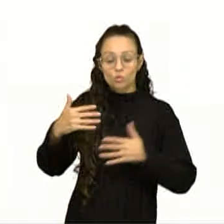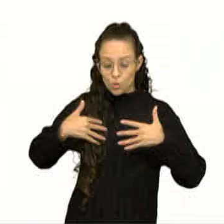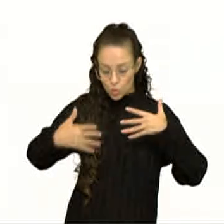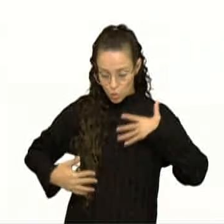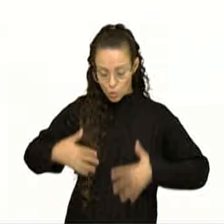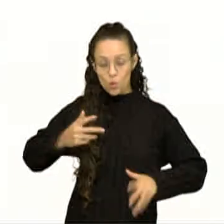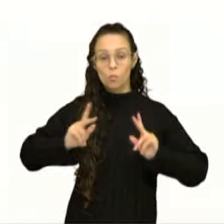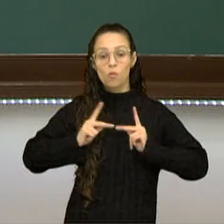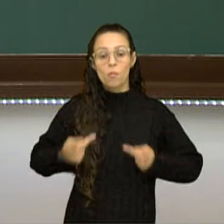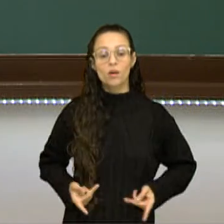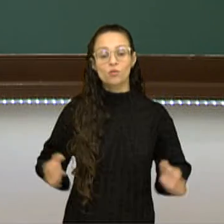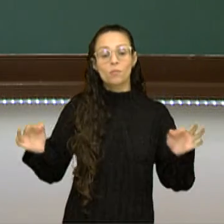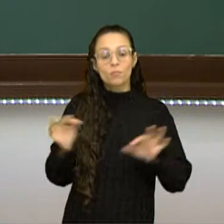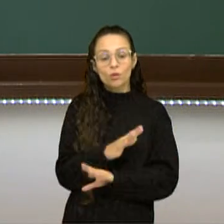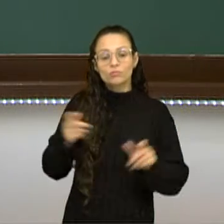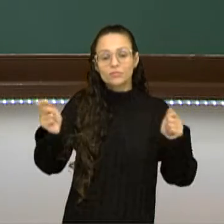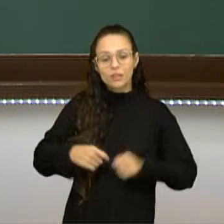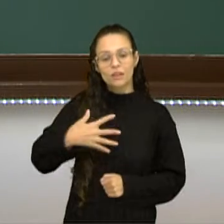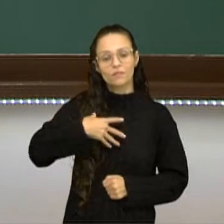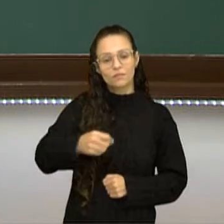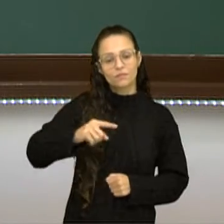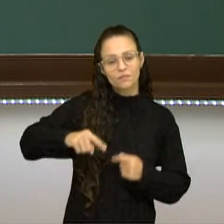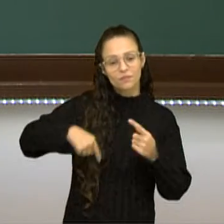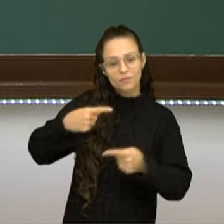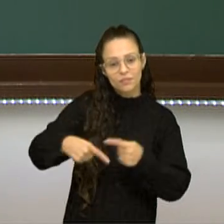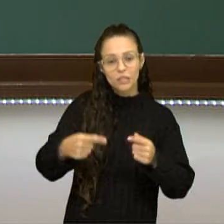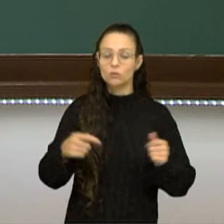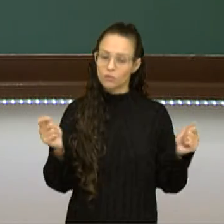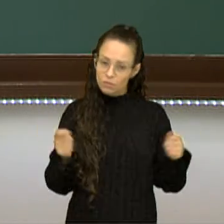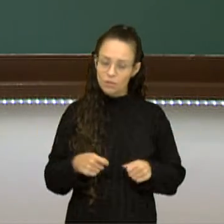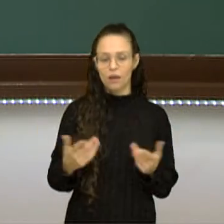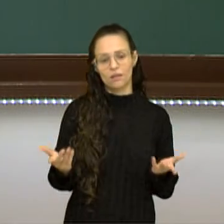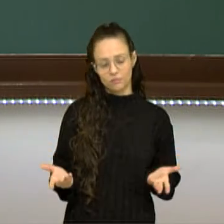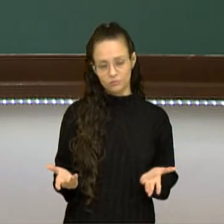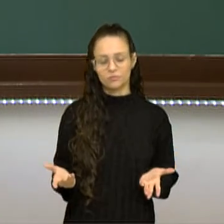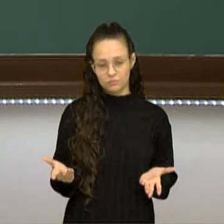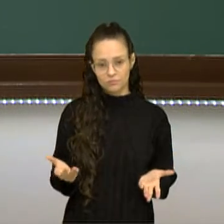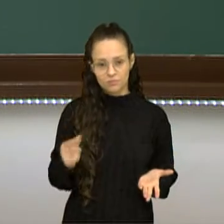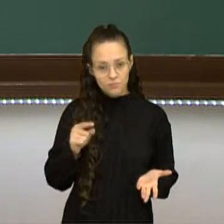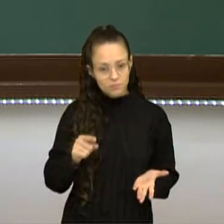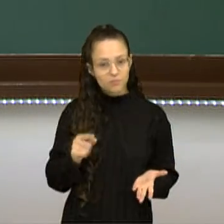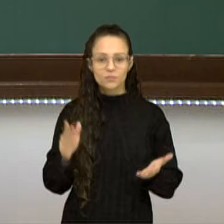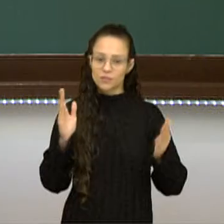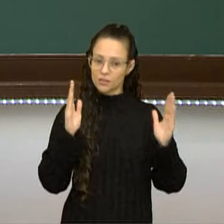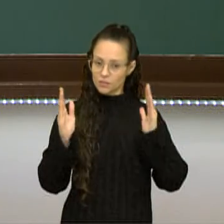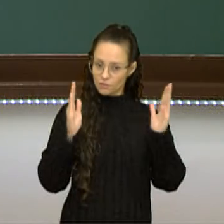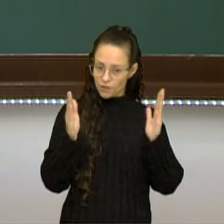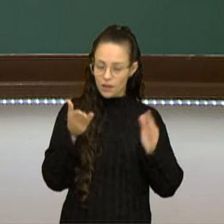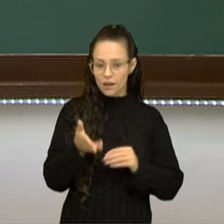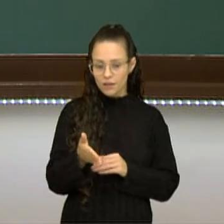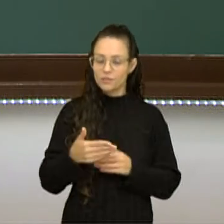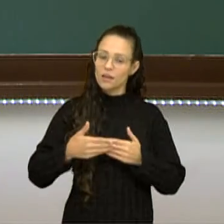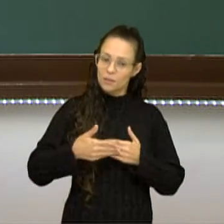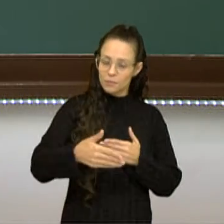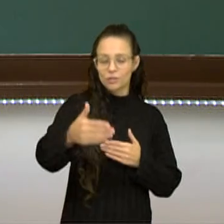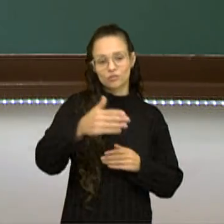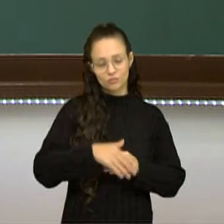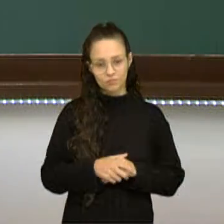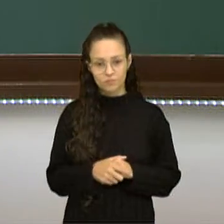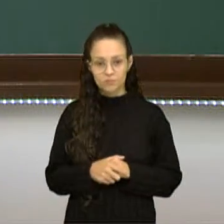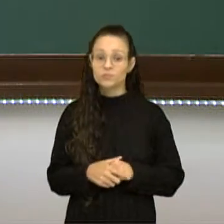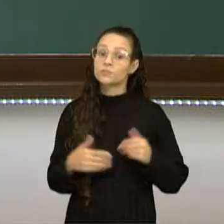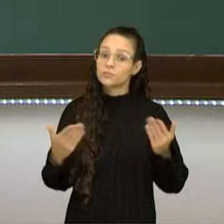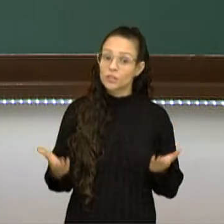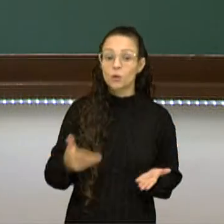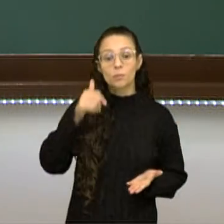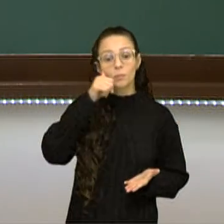corpo humano, ele fica pronto, então, apto para a reprodução nessa fase, né, a partir da puberdade.